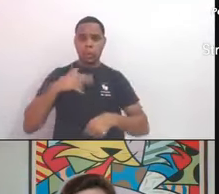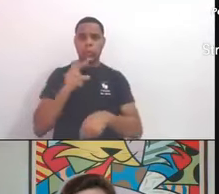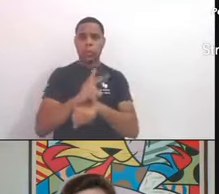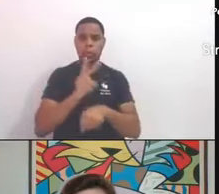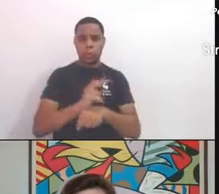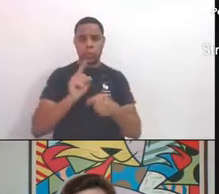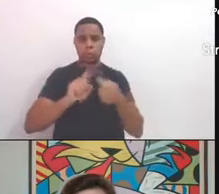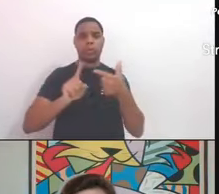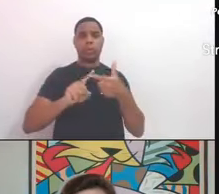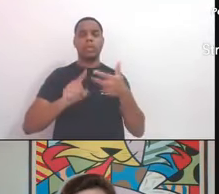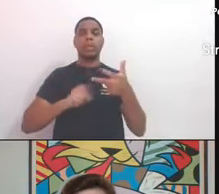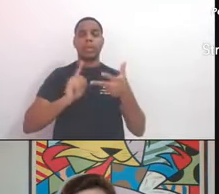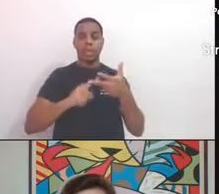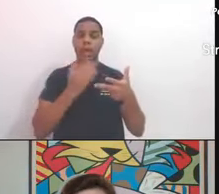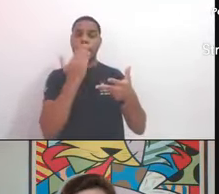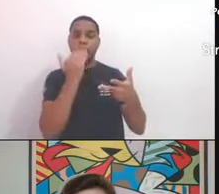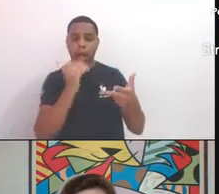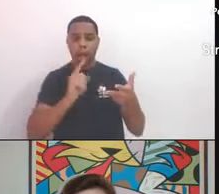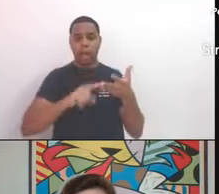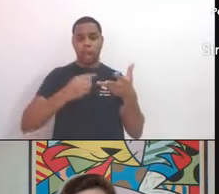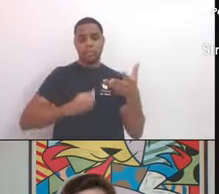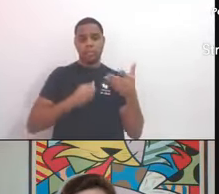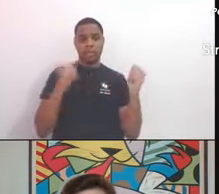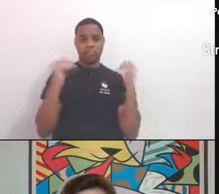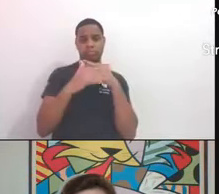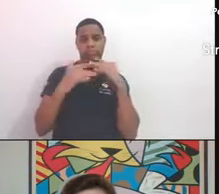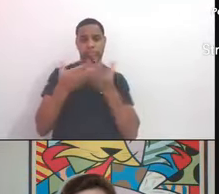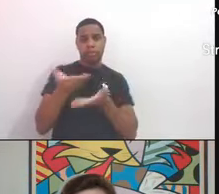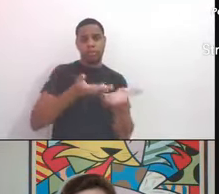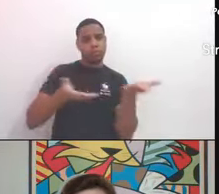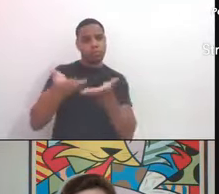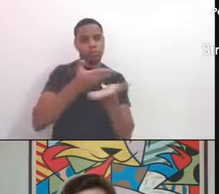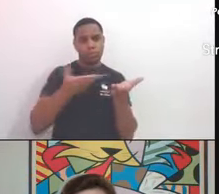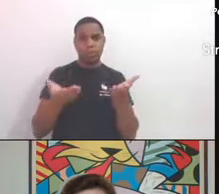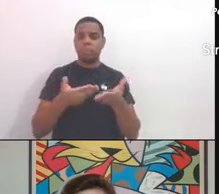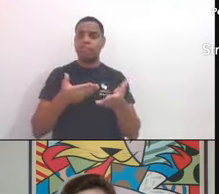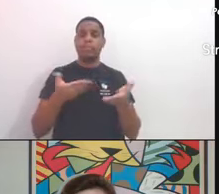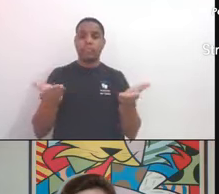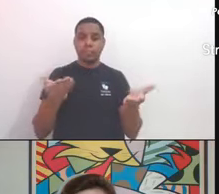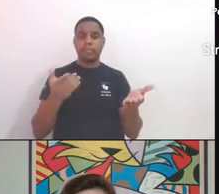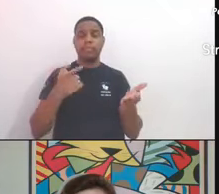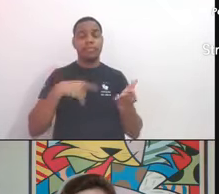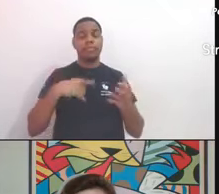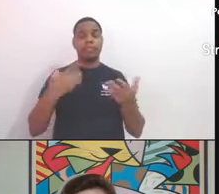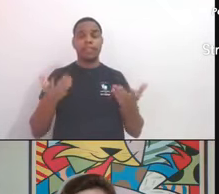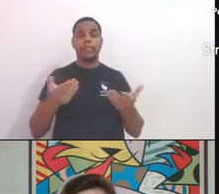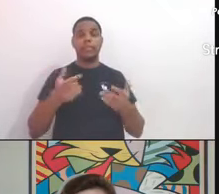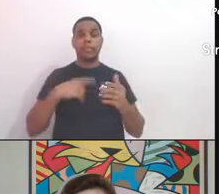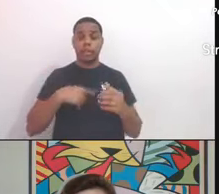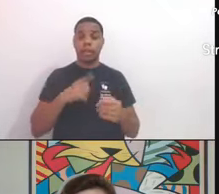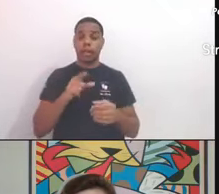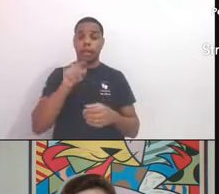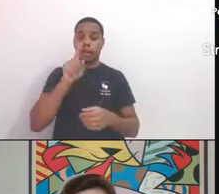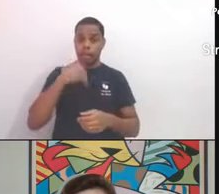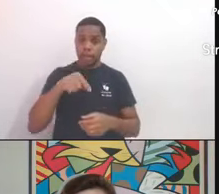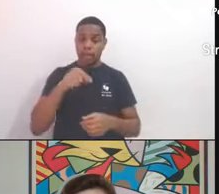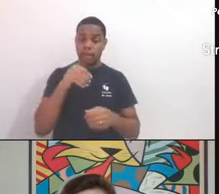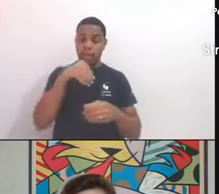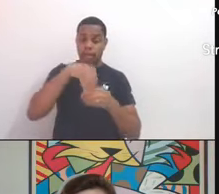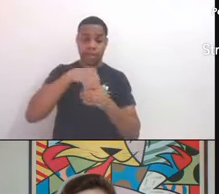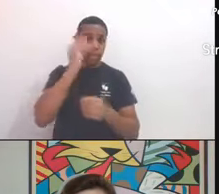alimentação, da vida social, da convivência, enfim, para estar estar no